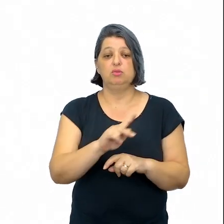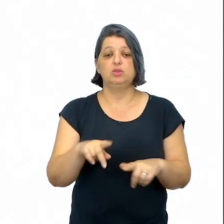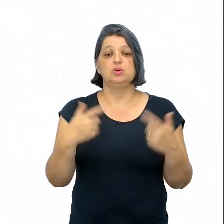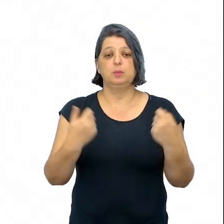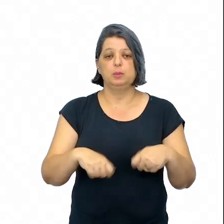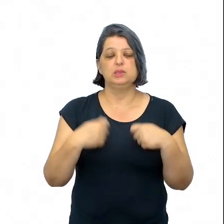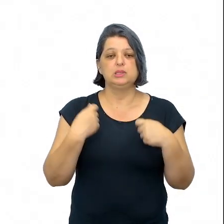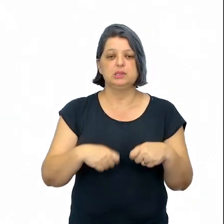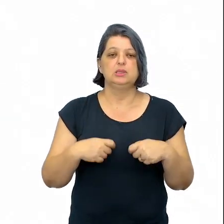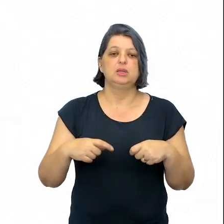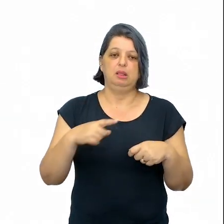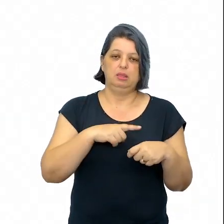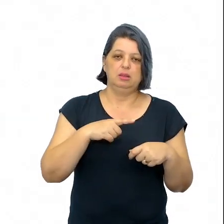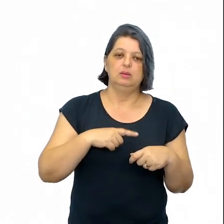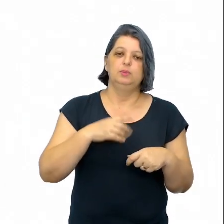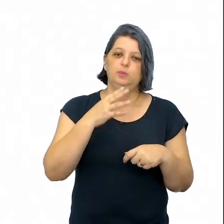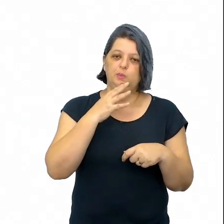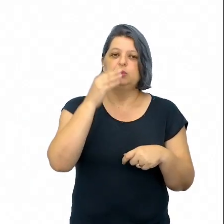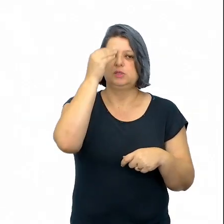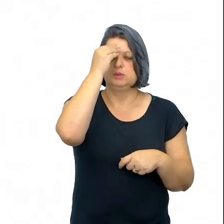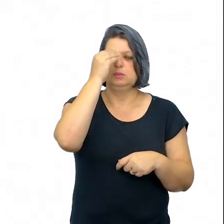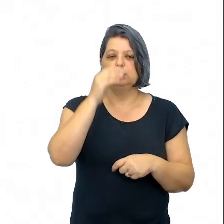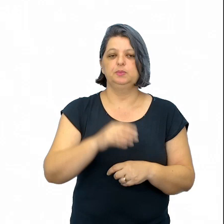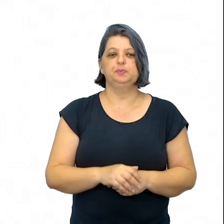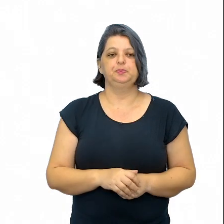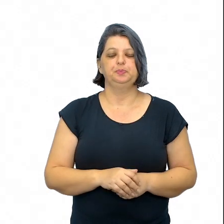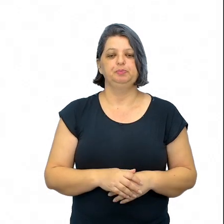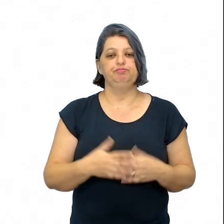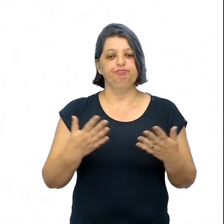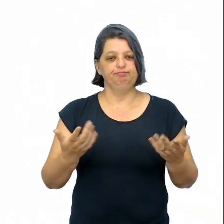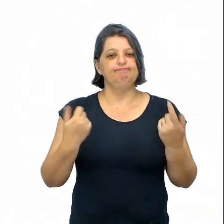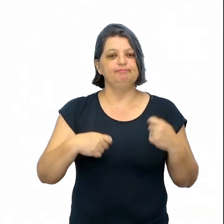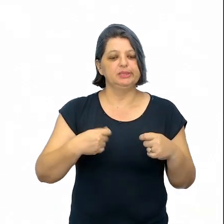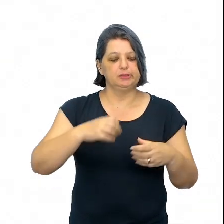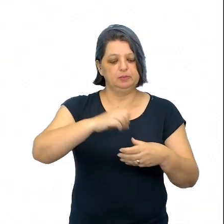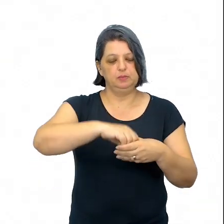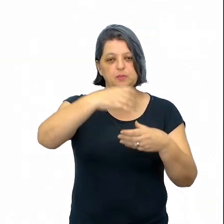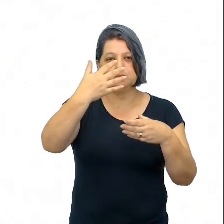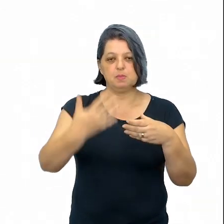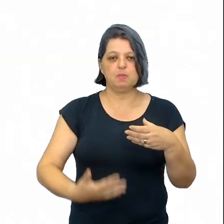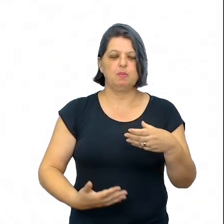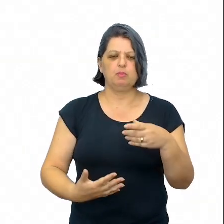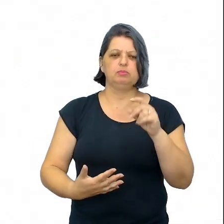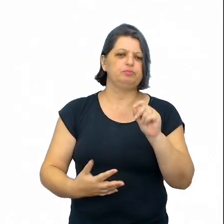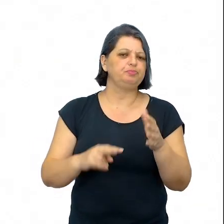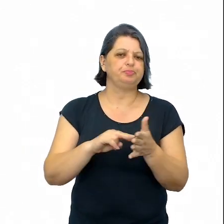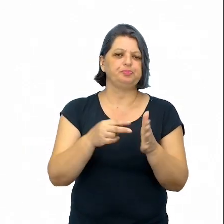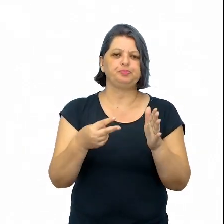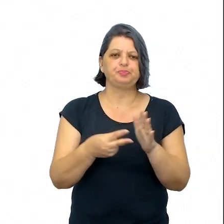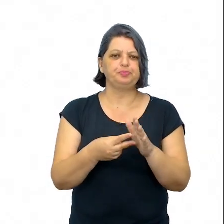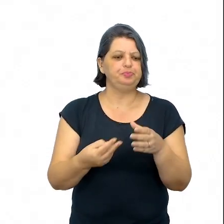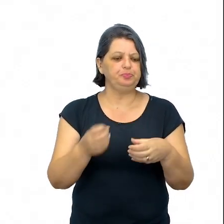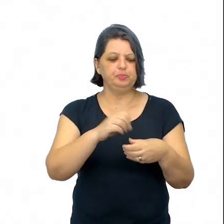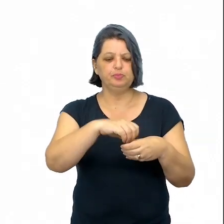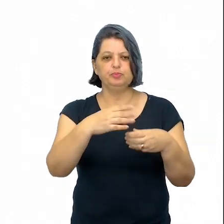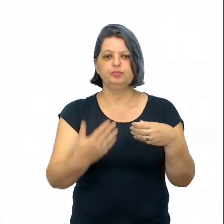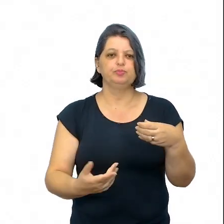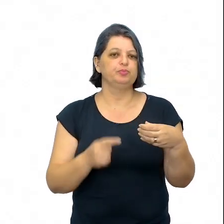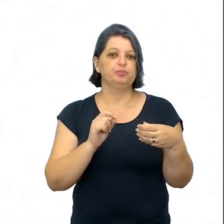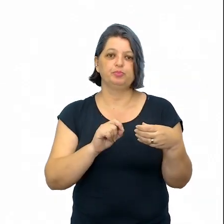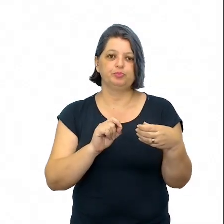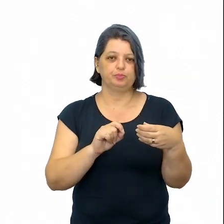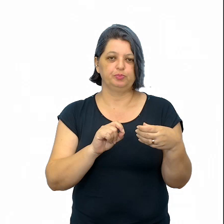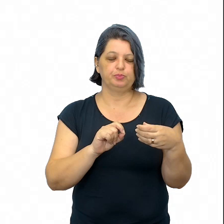ele poder ter um conhecimento docente, né? Então, nós temos que ter o conhecimento do conteúdo. O que vem a ser esse conhecimento do nosso